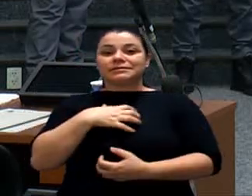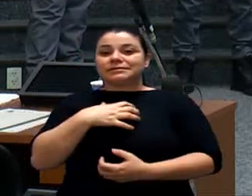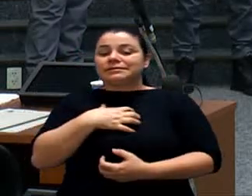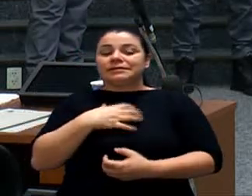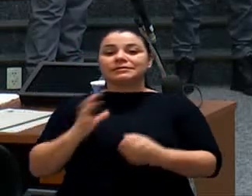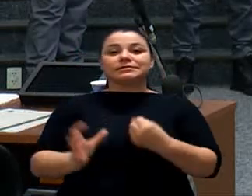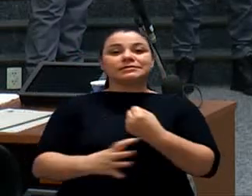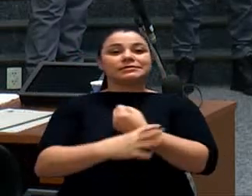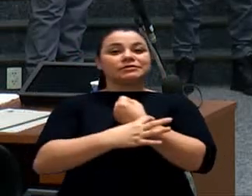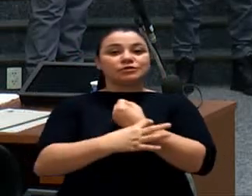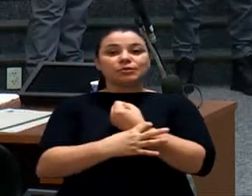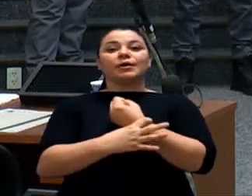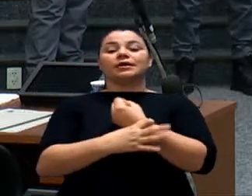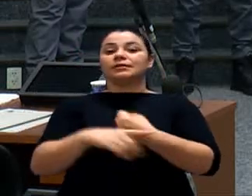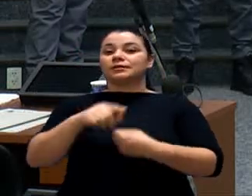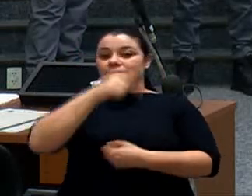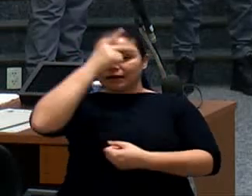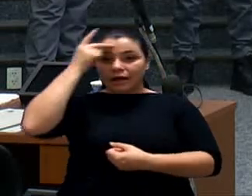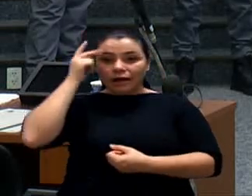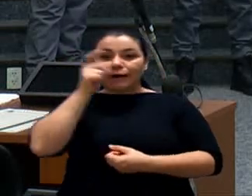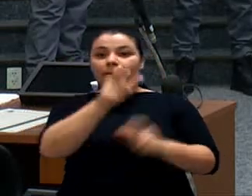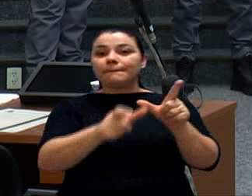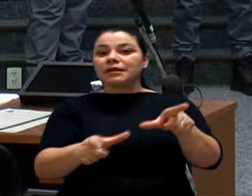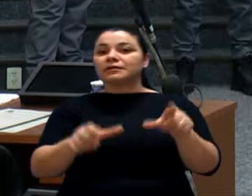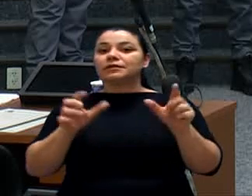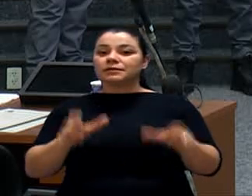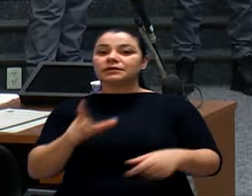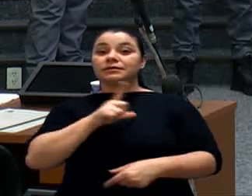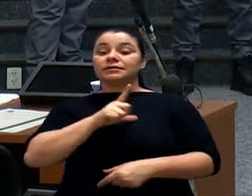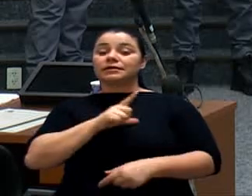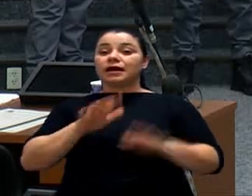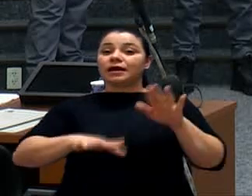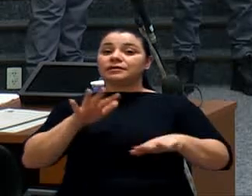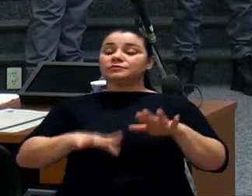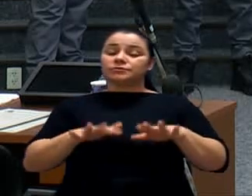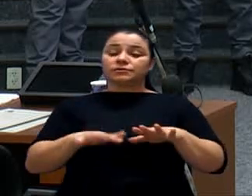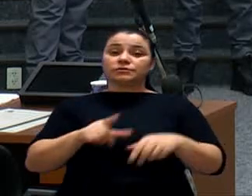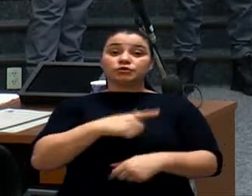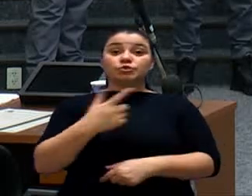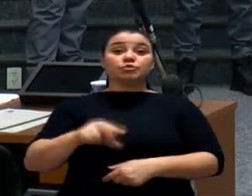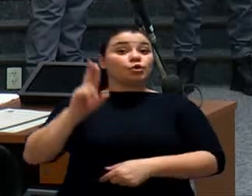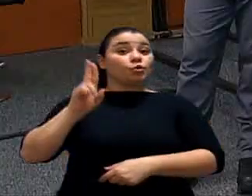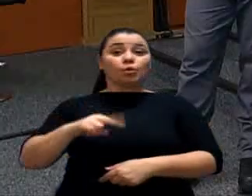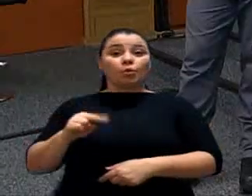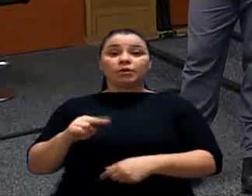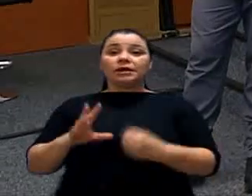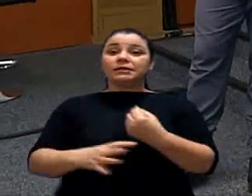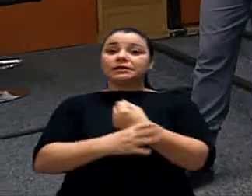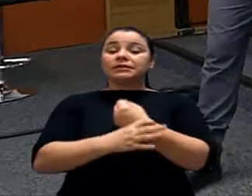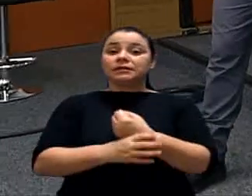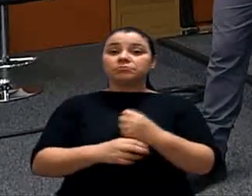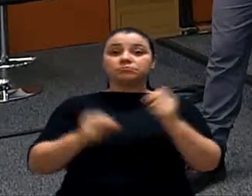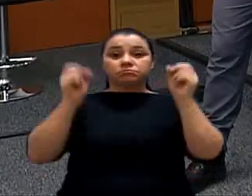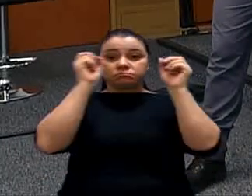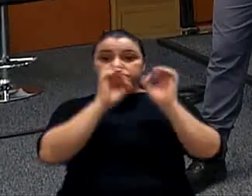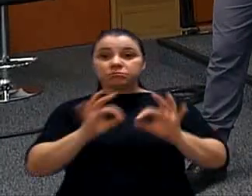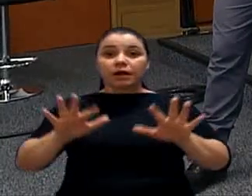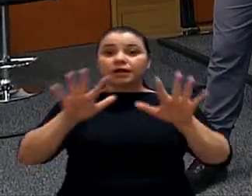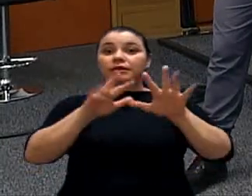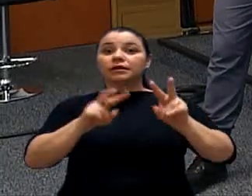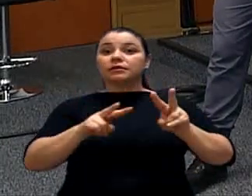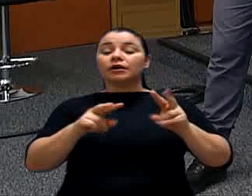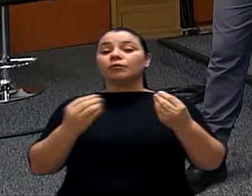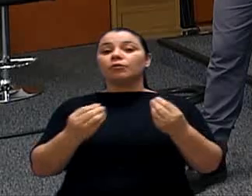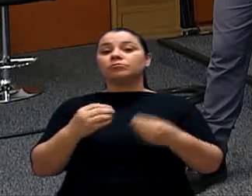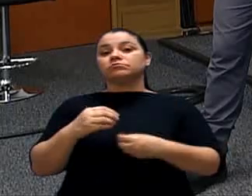de segurança que essas pessoas têm, onde muitas vezes, Diniz, nunca tiveram a visão, a não